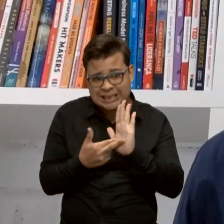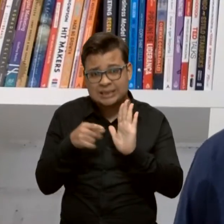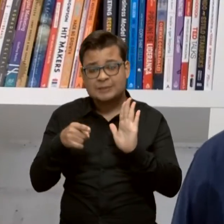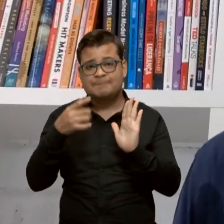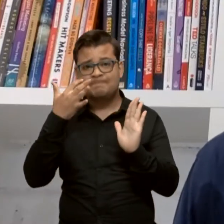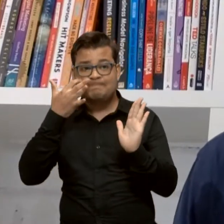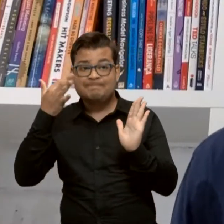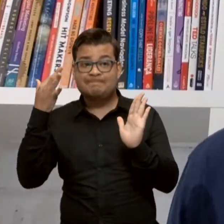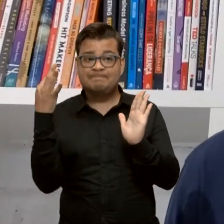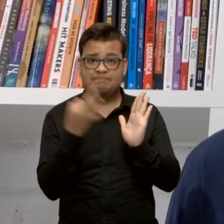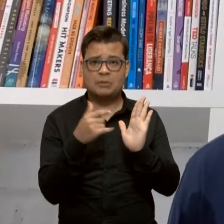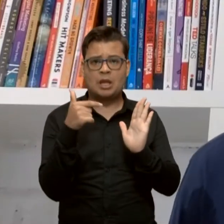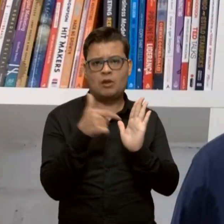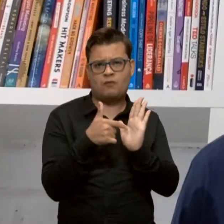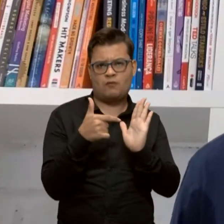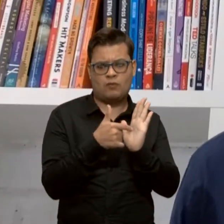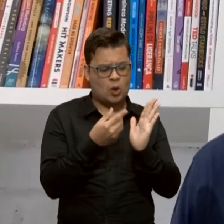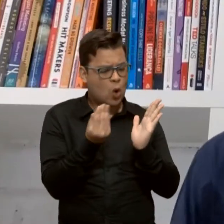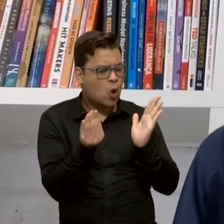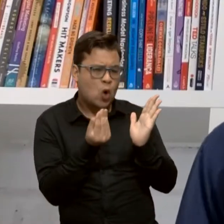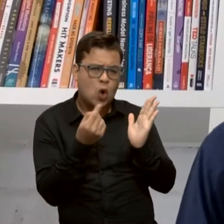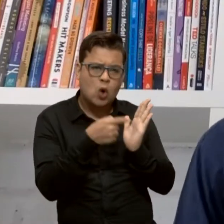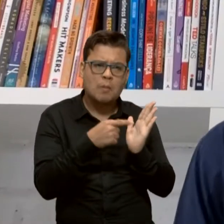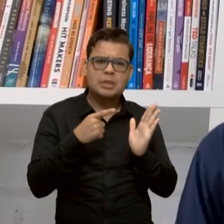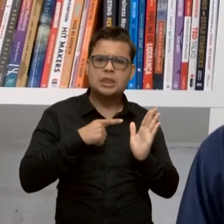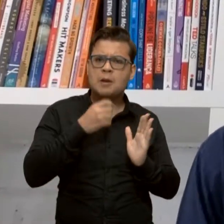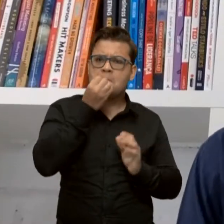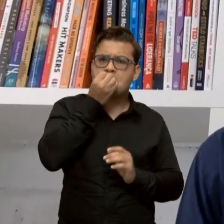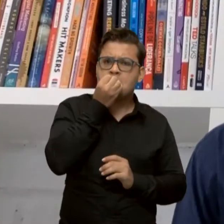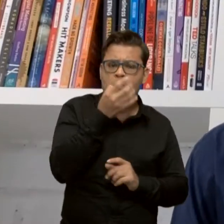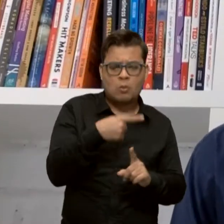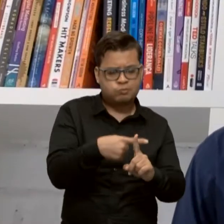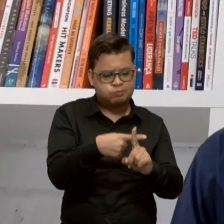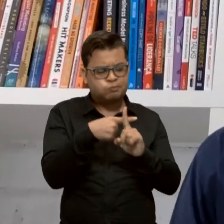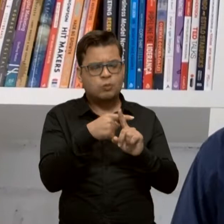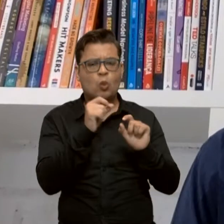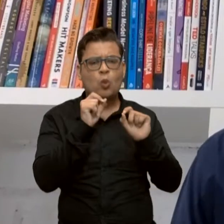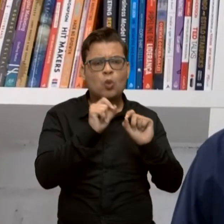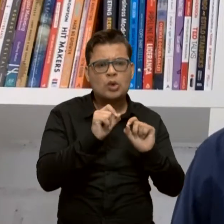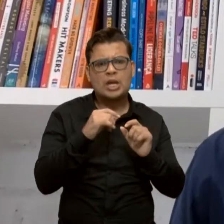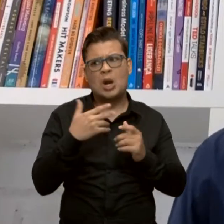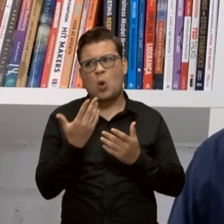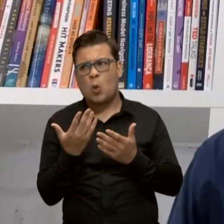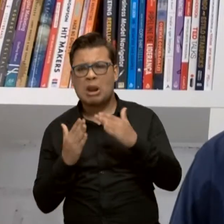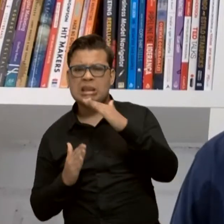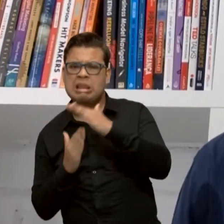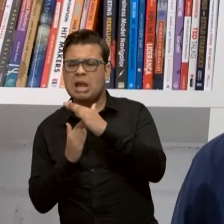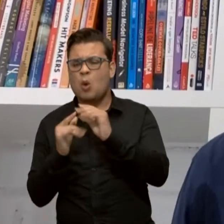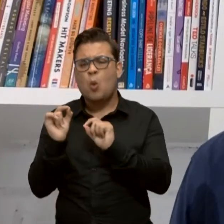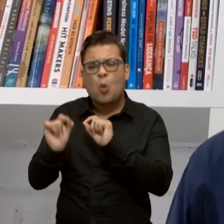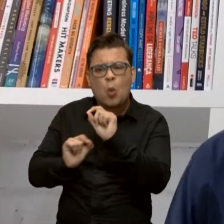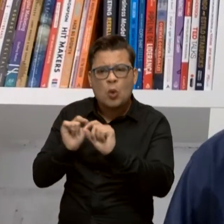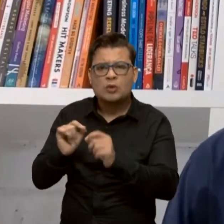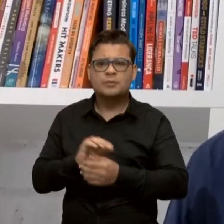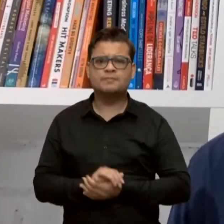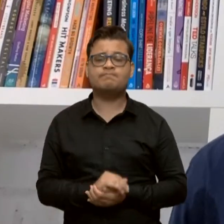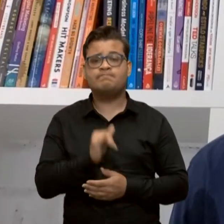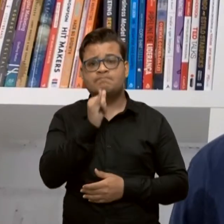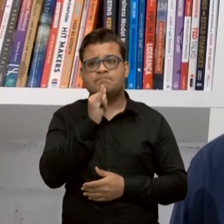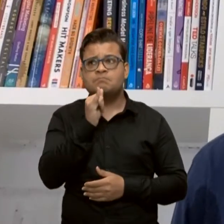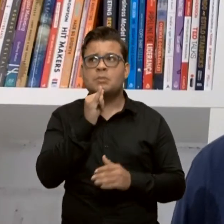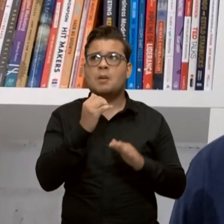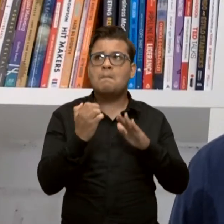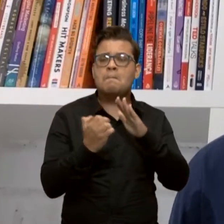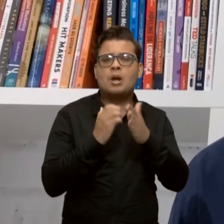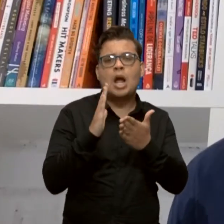cada programa propõe, qual que é a vantagem, quais são as limitações de cada programa. Então, por exemplo, tem empresa ou operadora